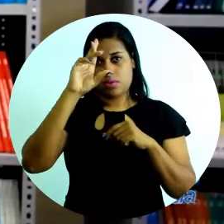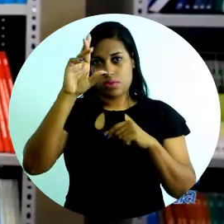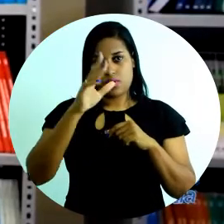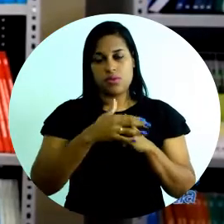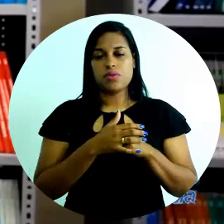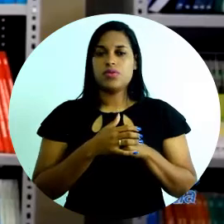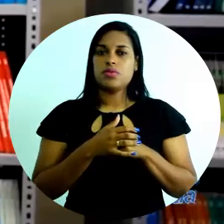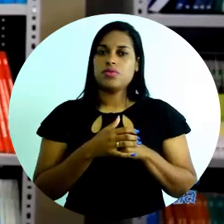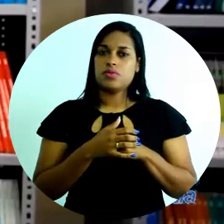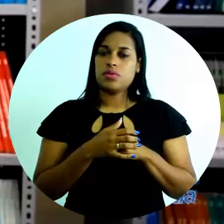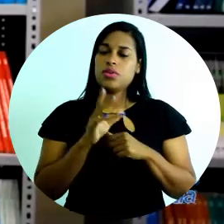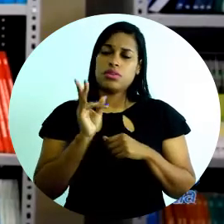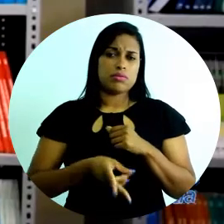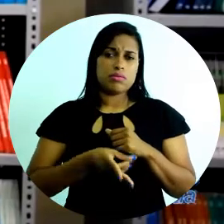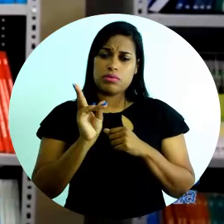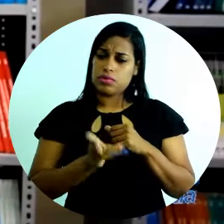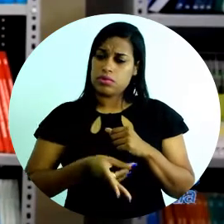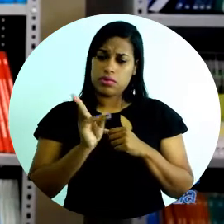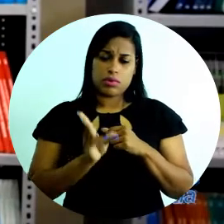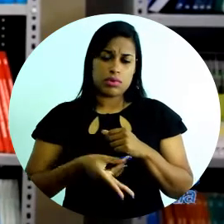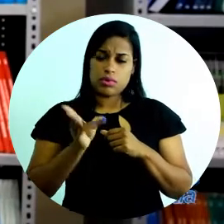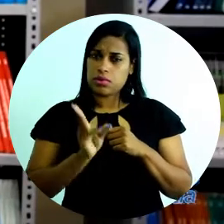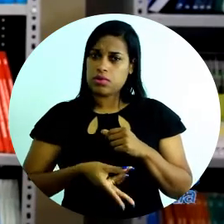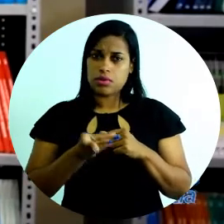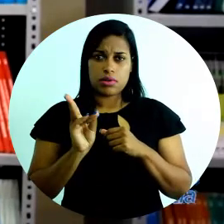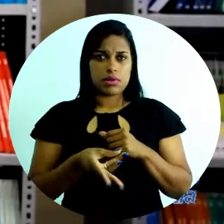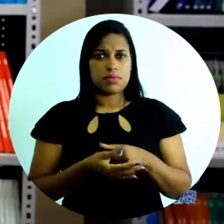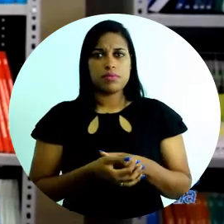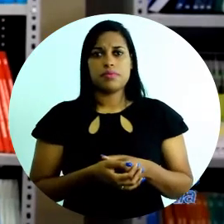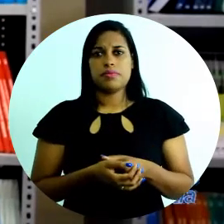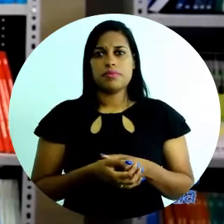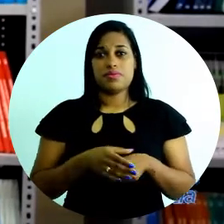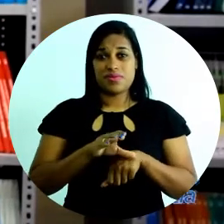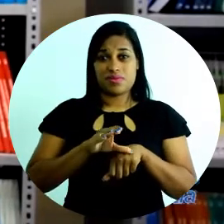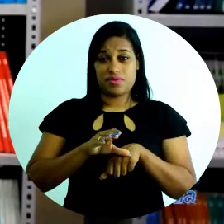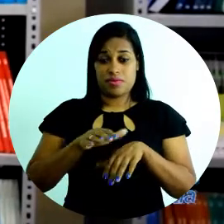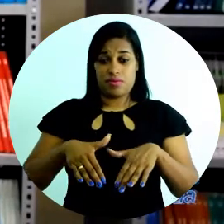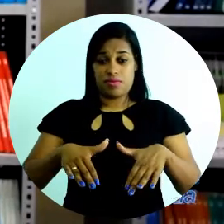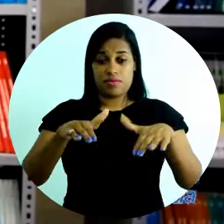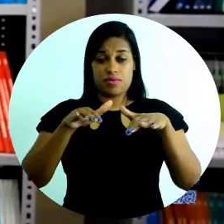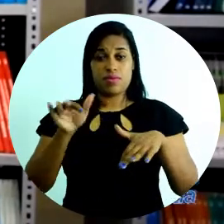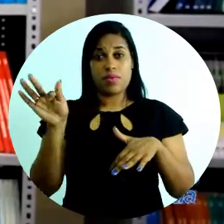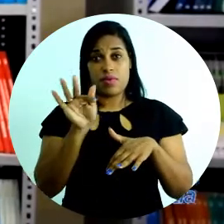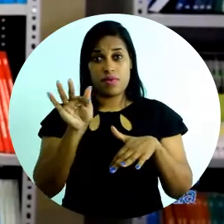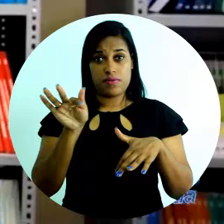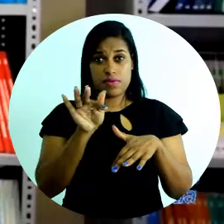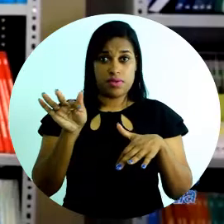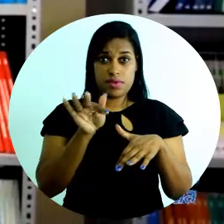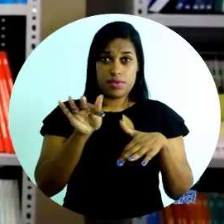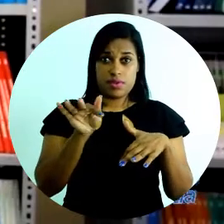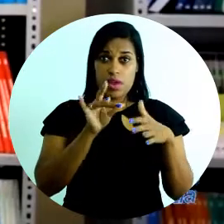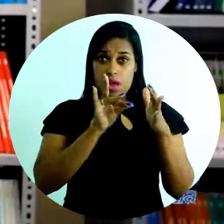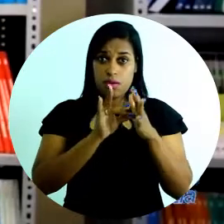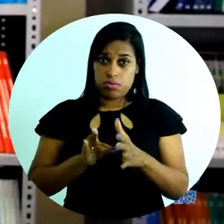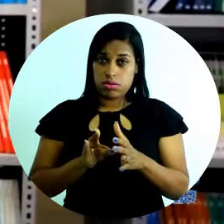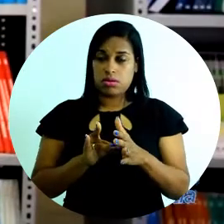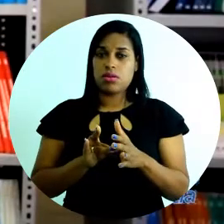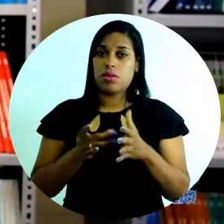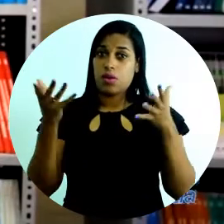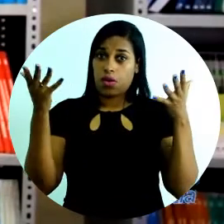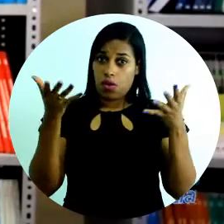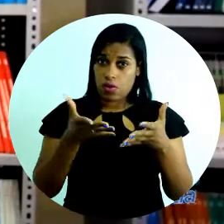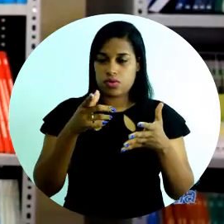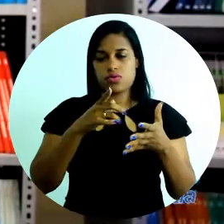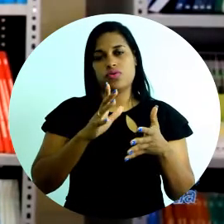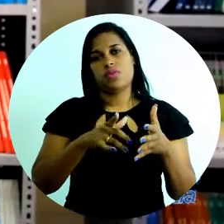né? Que é algo que tem sido colocado desde a Constituição Federal, mas que de difícil implementação, né?